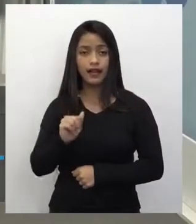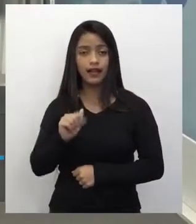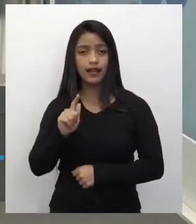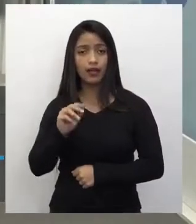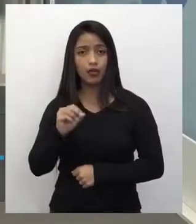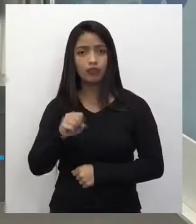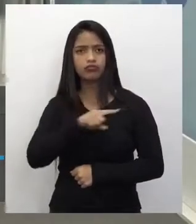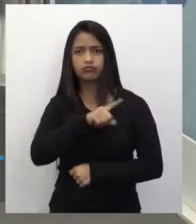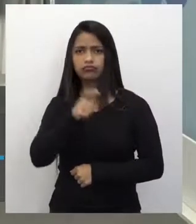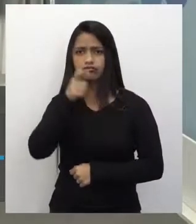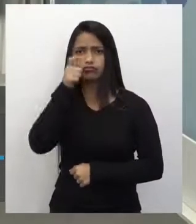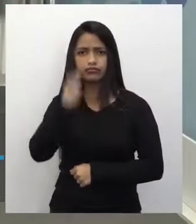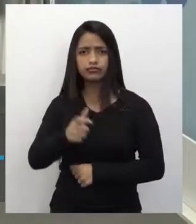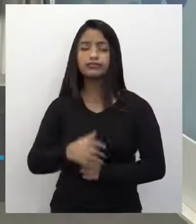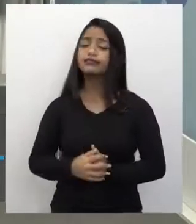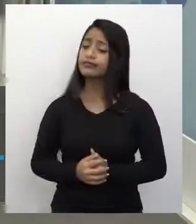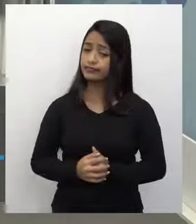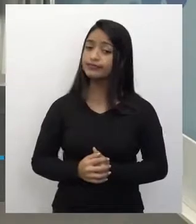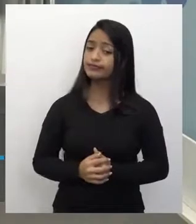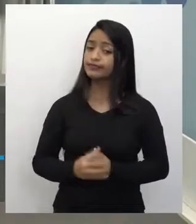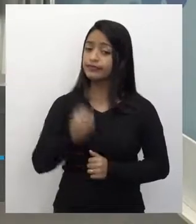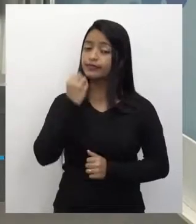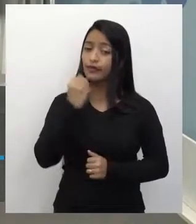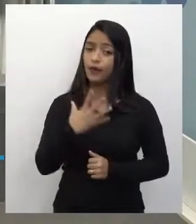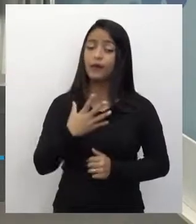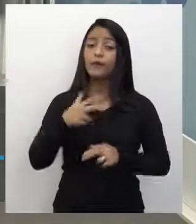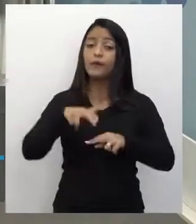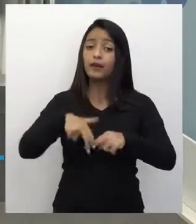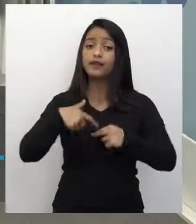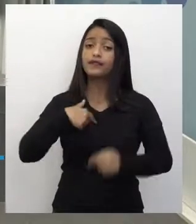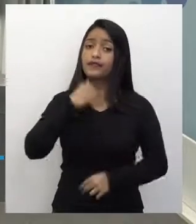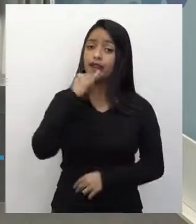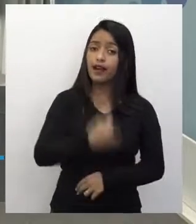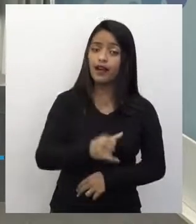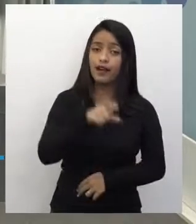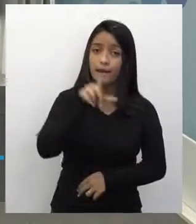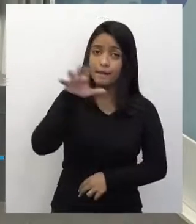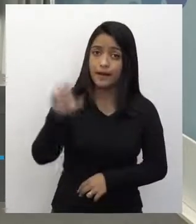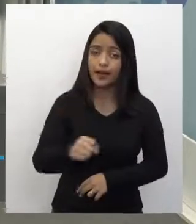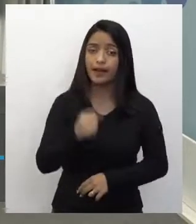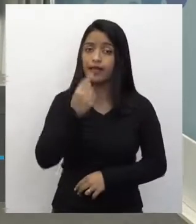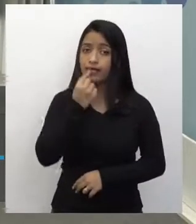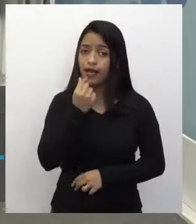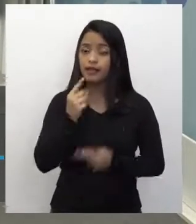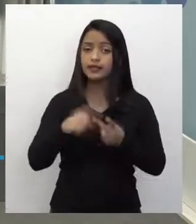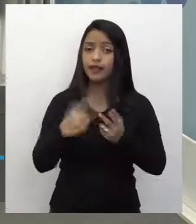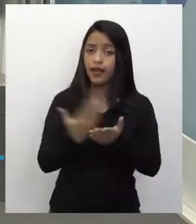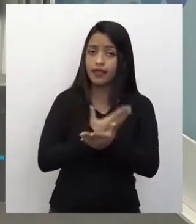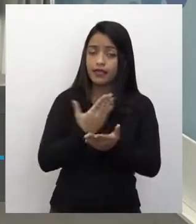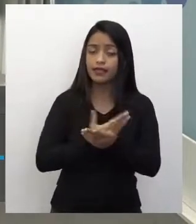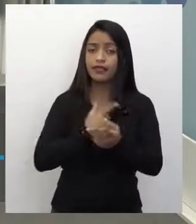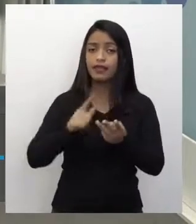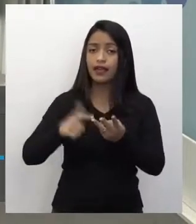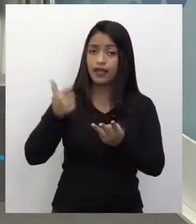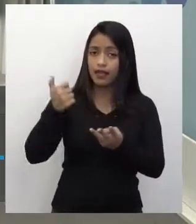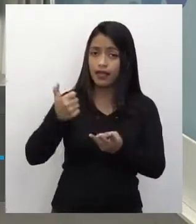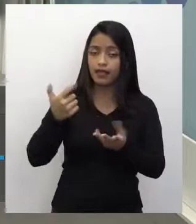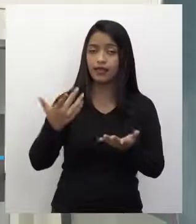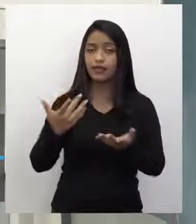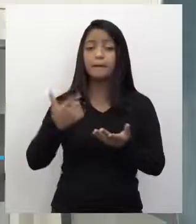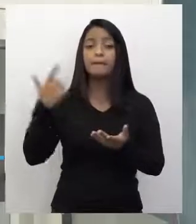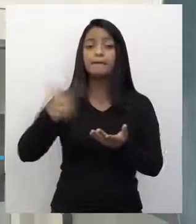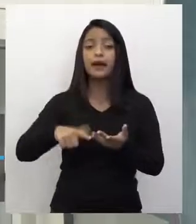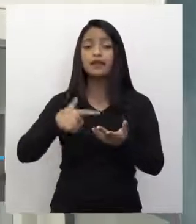Ó, sempre, por isso que eu falo, traz o lápis, o caderno, a caneta. E assim, por que eu peço às vezes a interação no chat? Para saber do que vocês